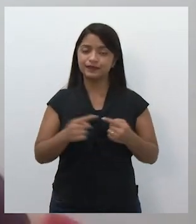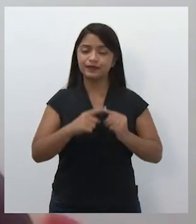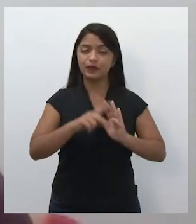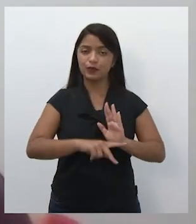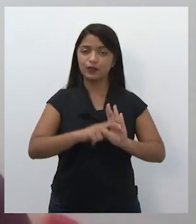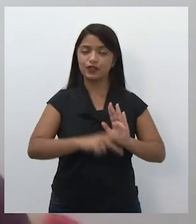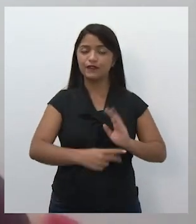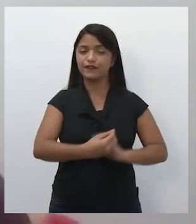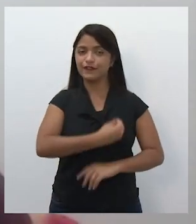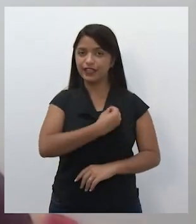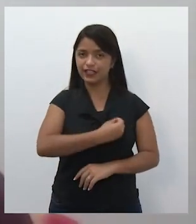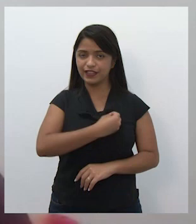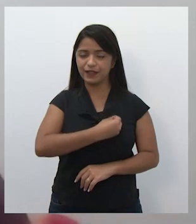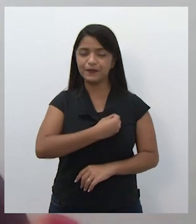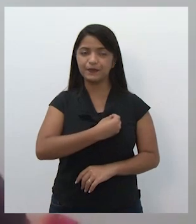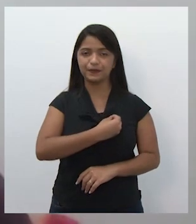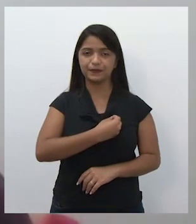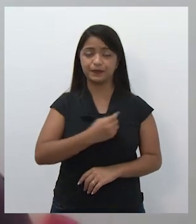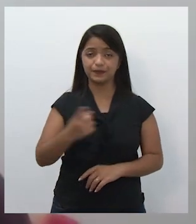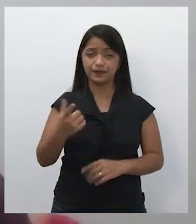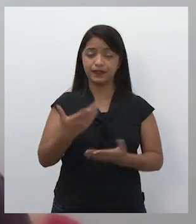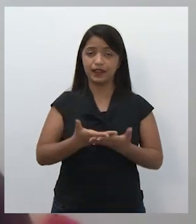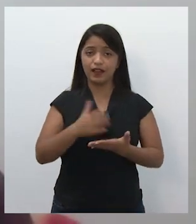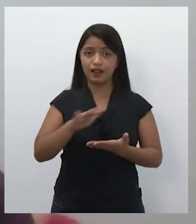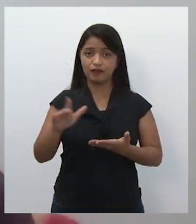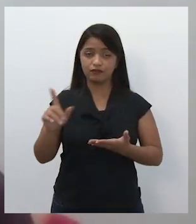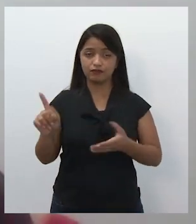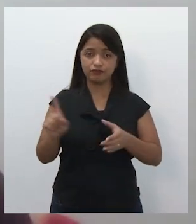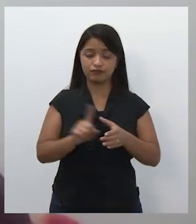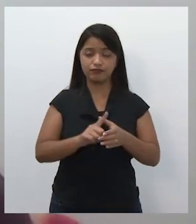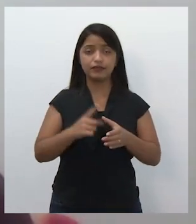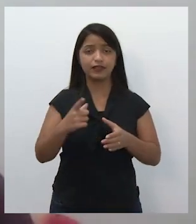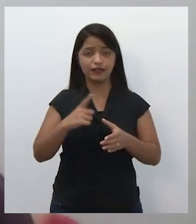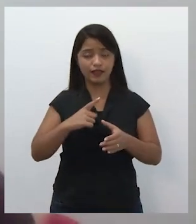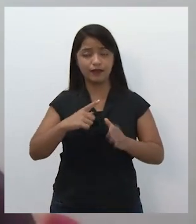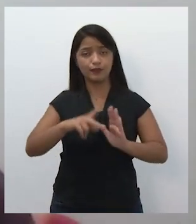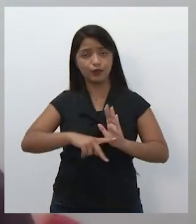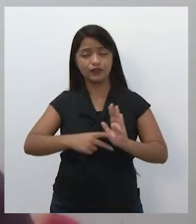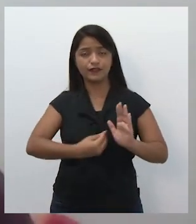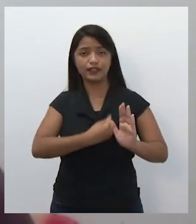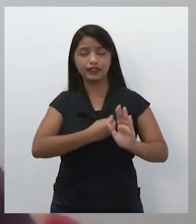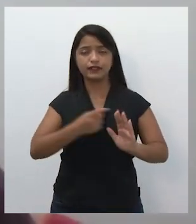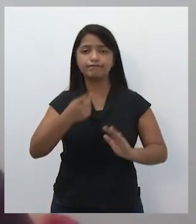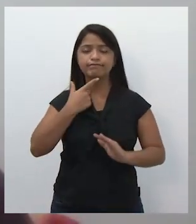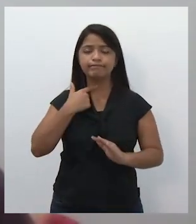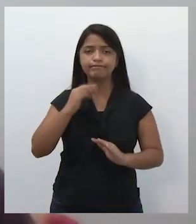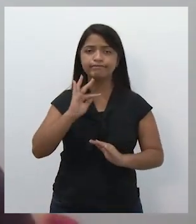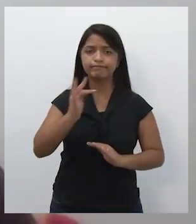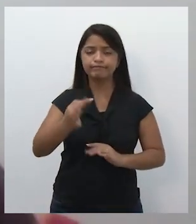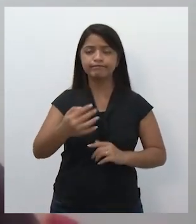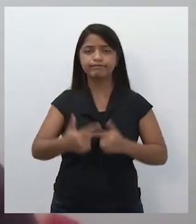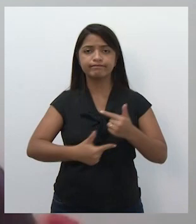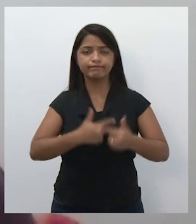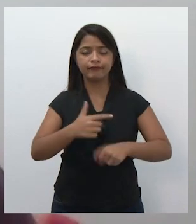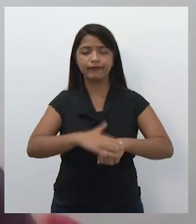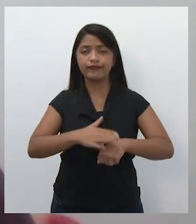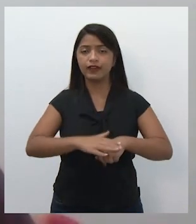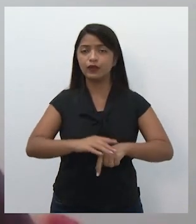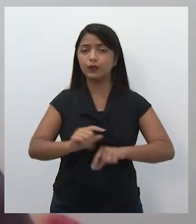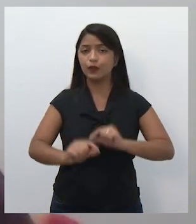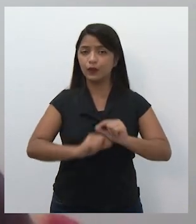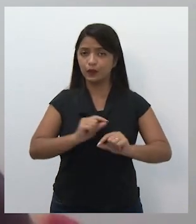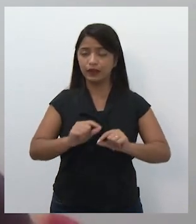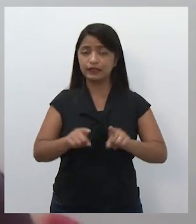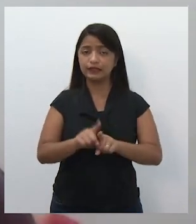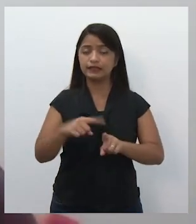do aluno, né? Então, quando ele entra, ele tem um projeto de vida, o que ele pretende, o que ele quer, né? E de que forma o que a gente está propondo para ele ajuda